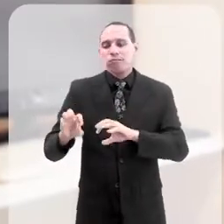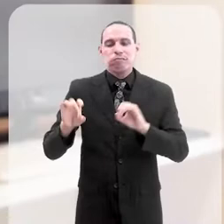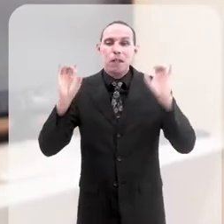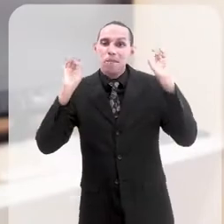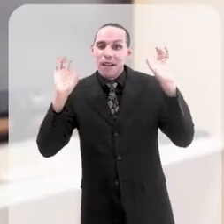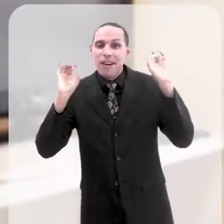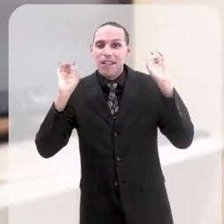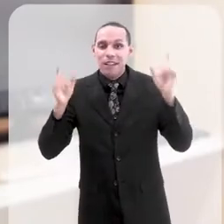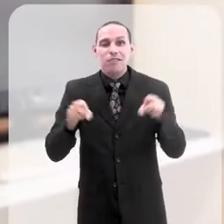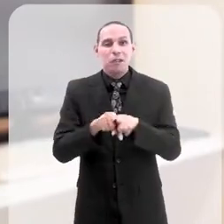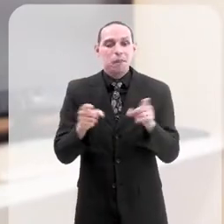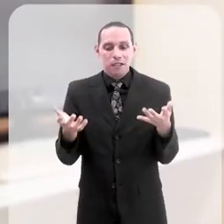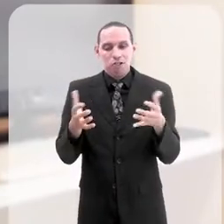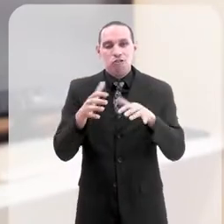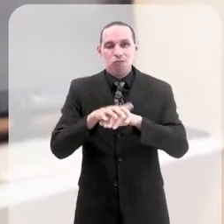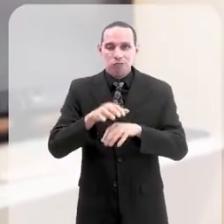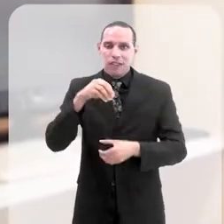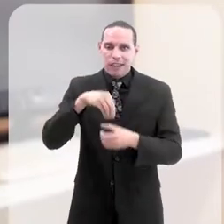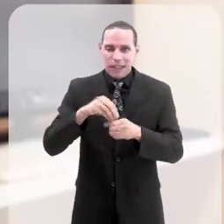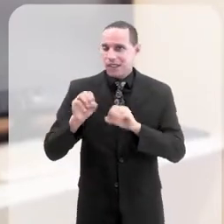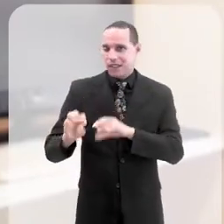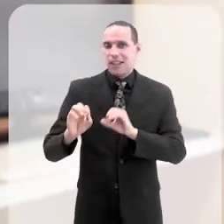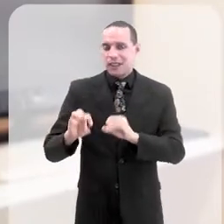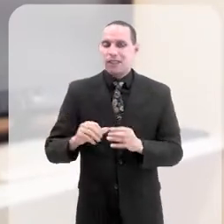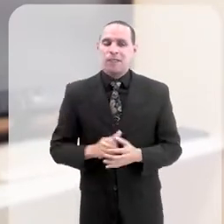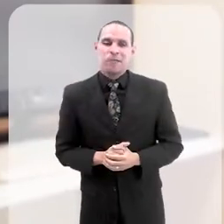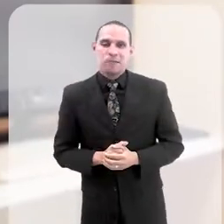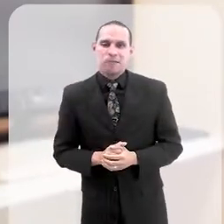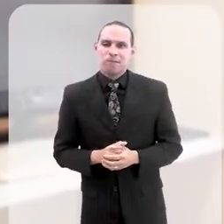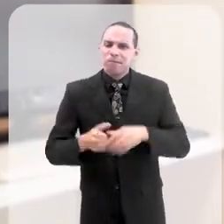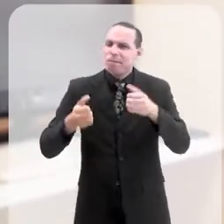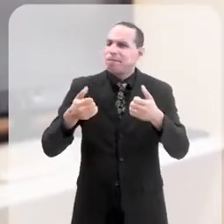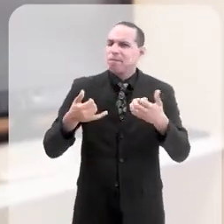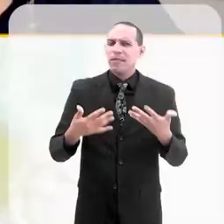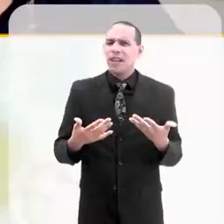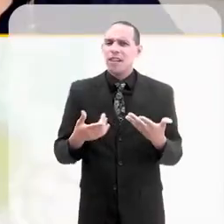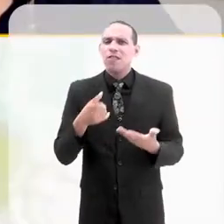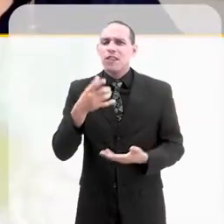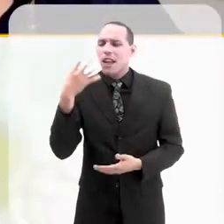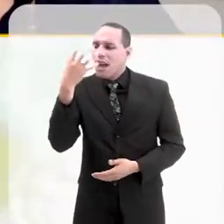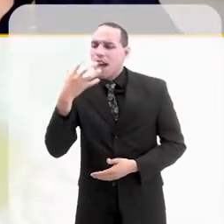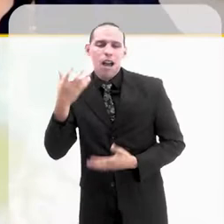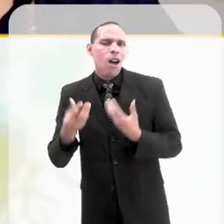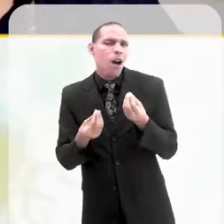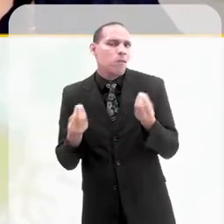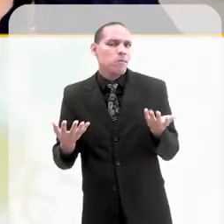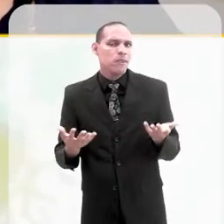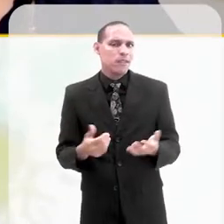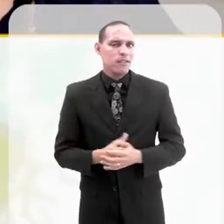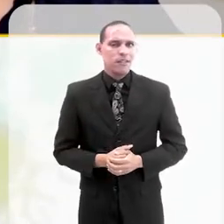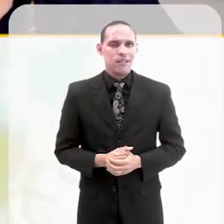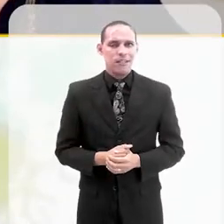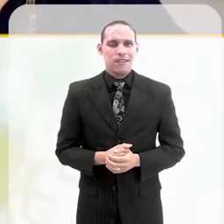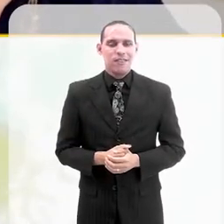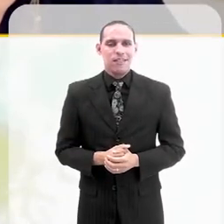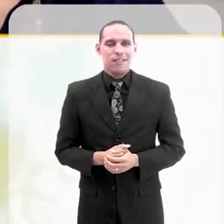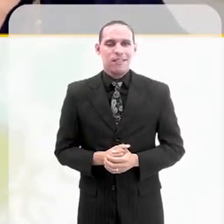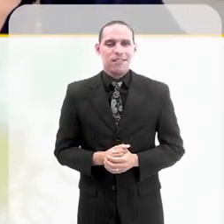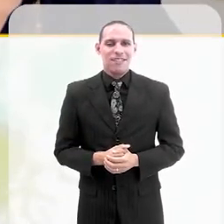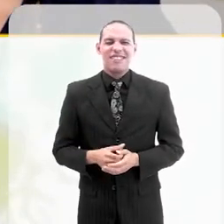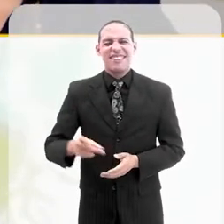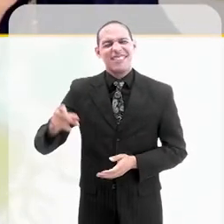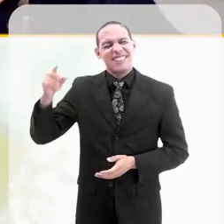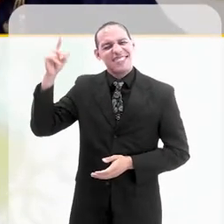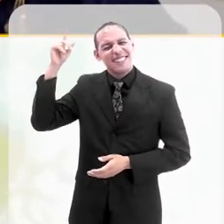educação especial, com inclusão em educação. E eu queria que você falasse como é que surgiu essa paixão.